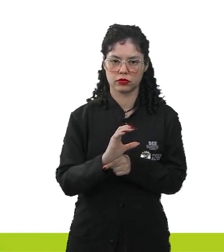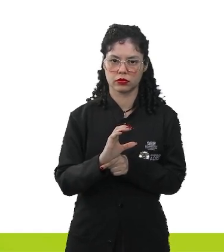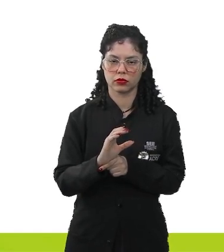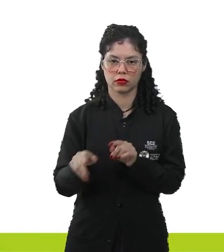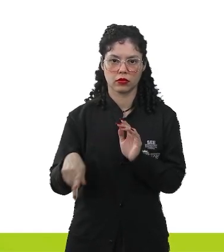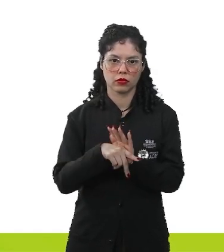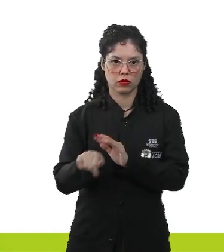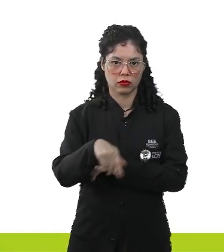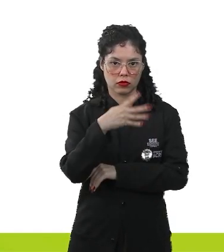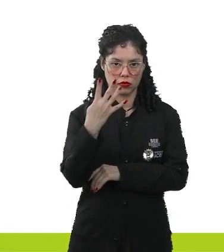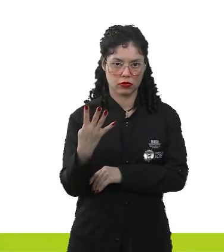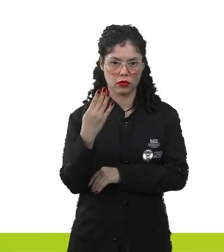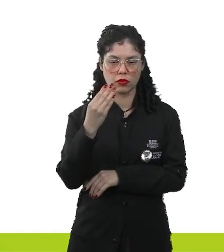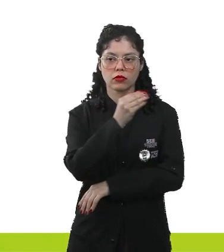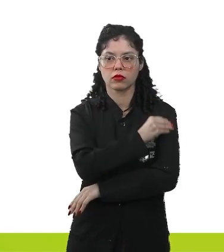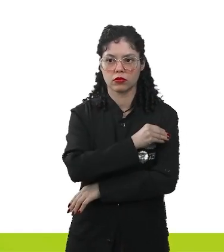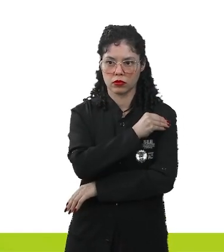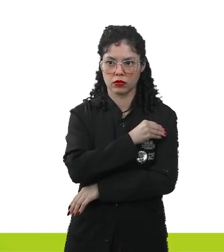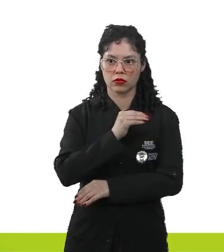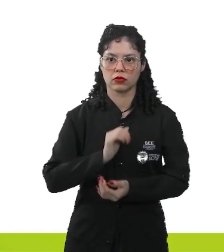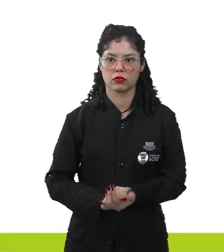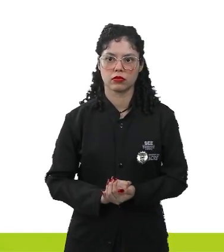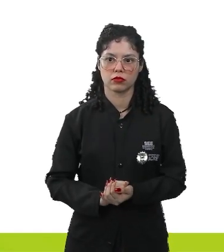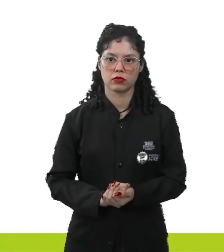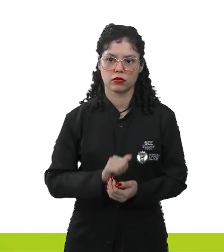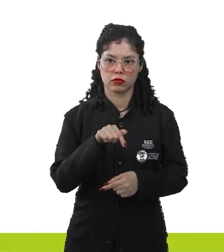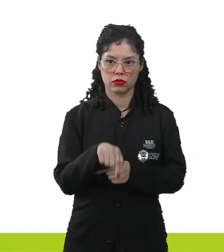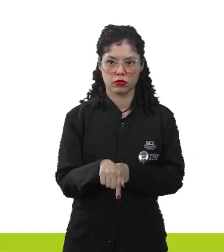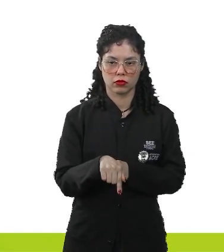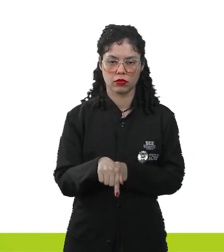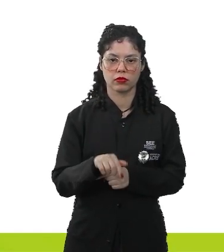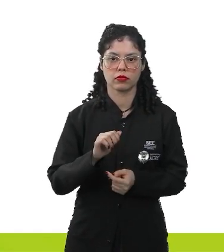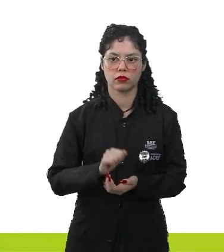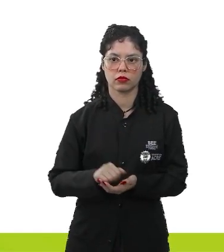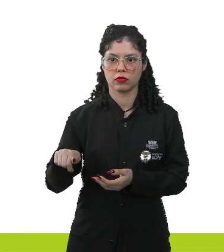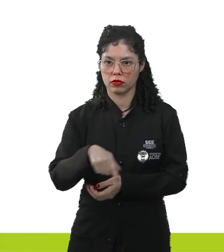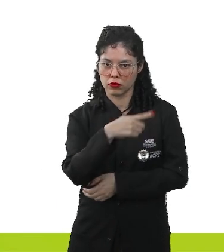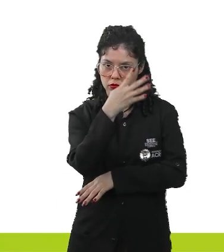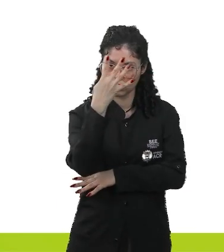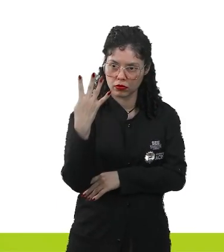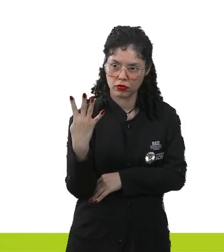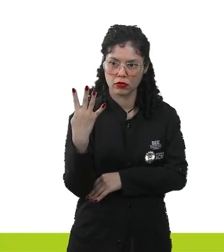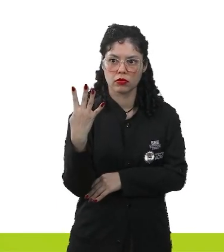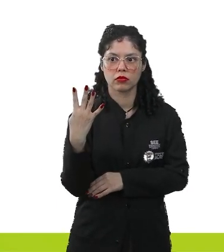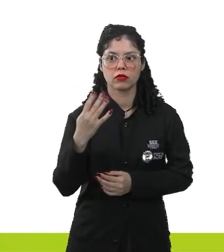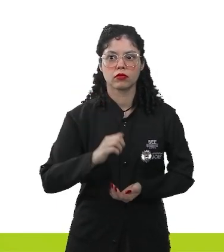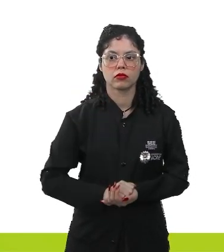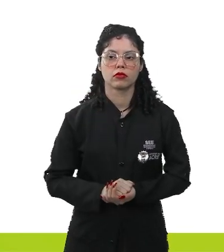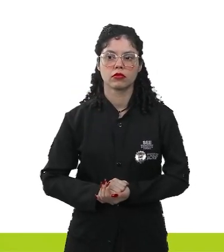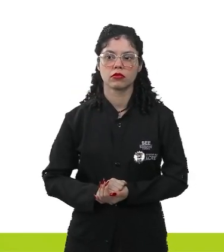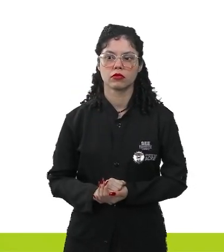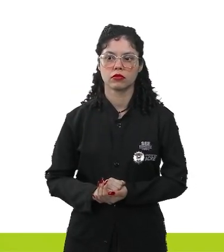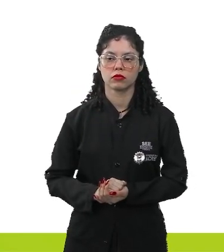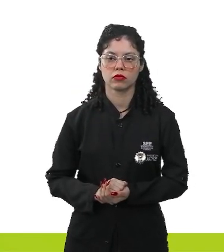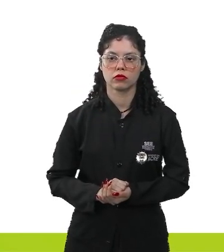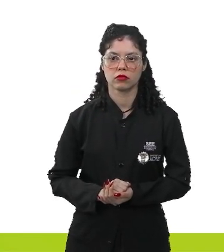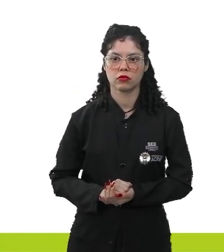álcool e Q é a quantidade